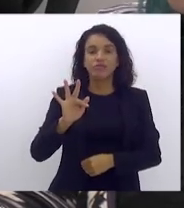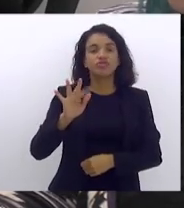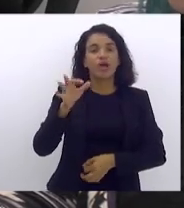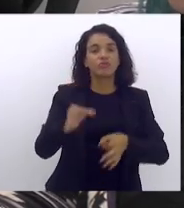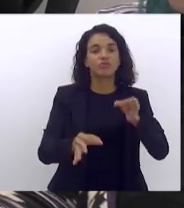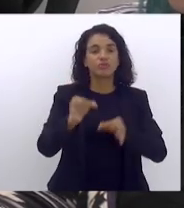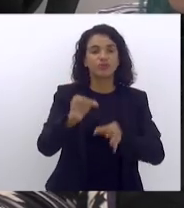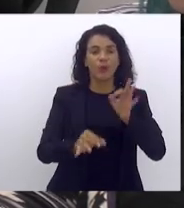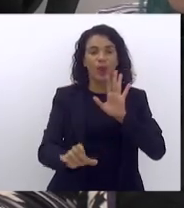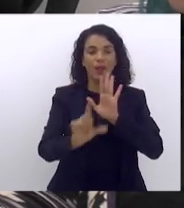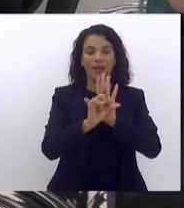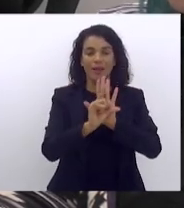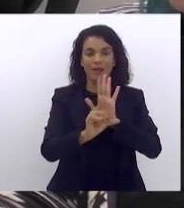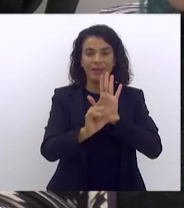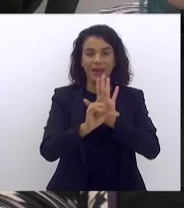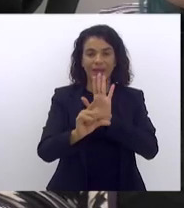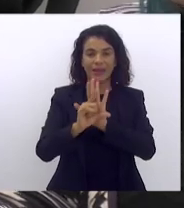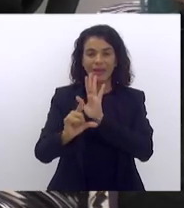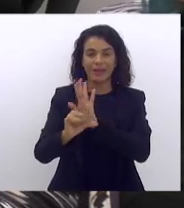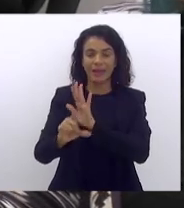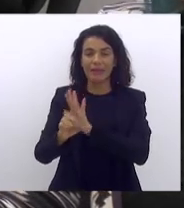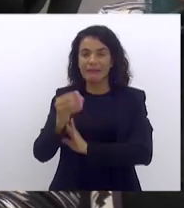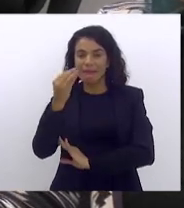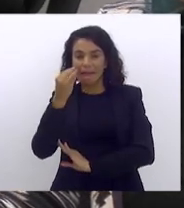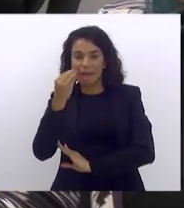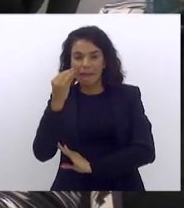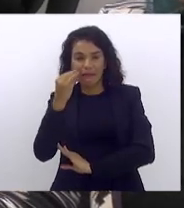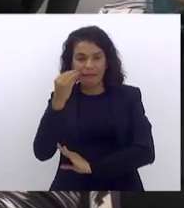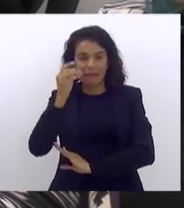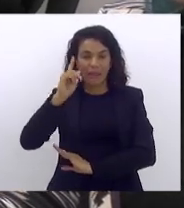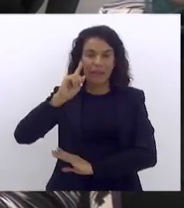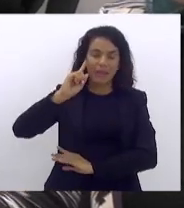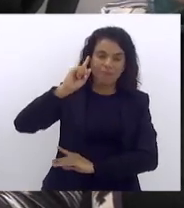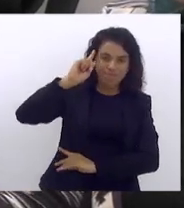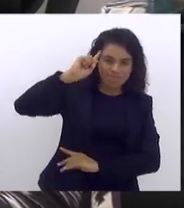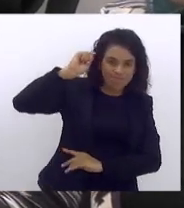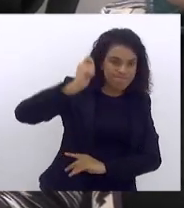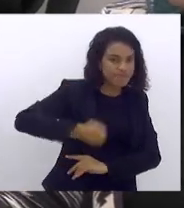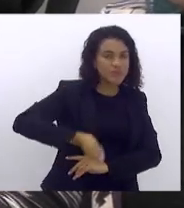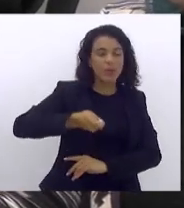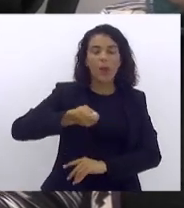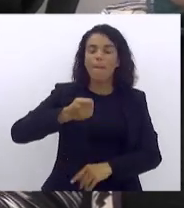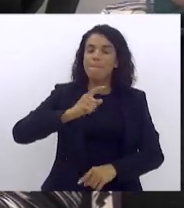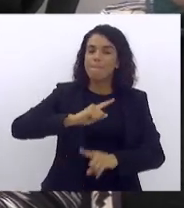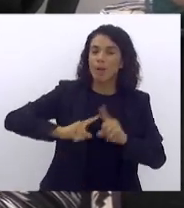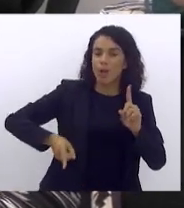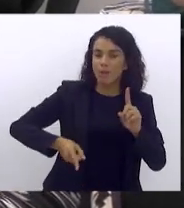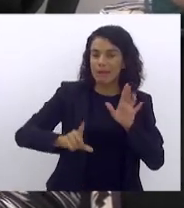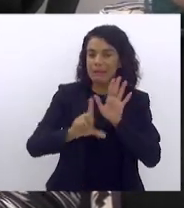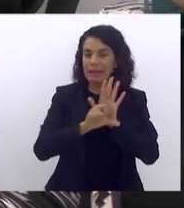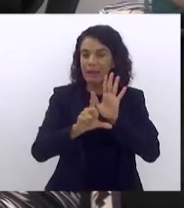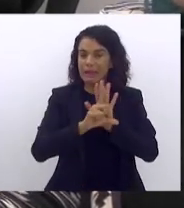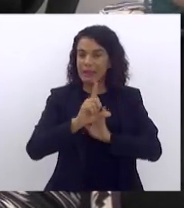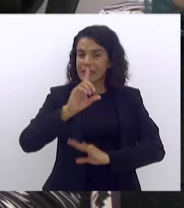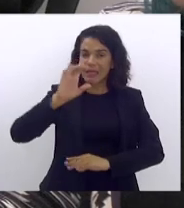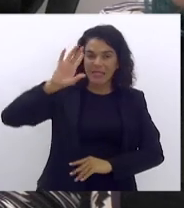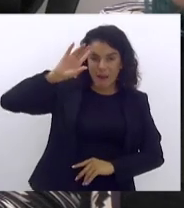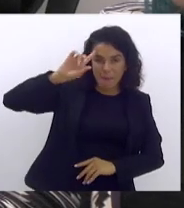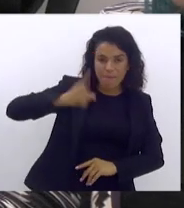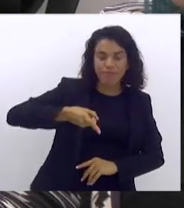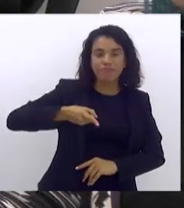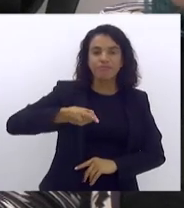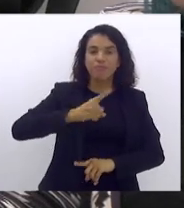tentam estabelecer um tipo de vedação, abordagem desse conteúdo, ou seja, leis que tentam estabelecer algum tipo de